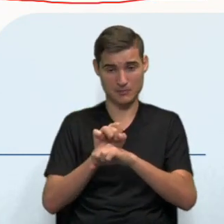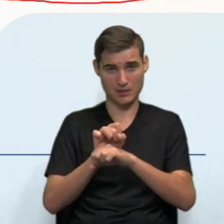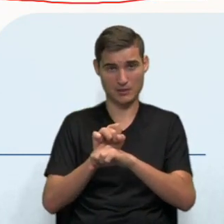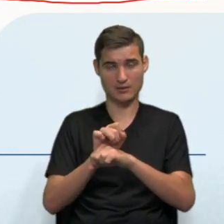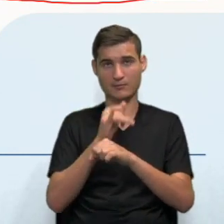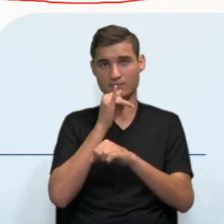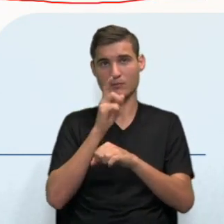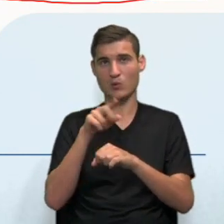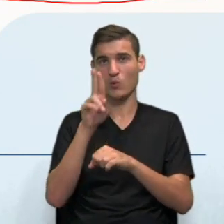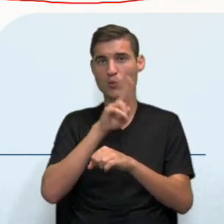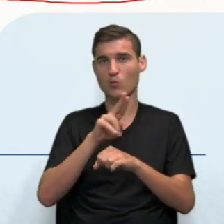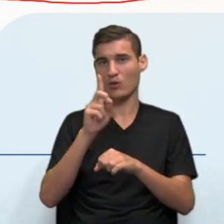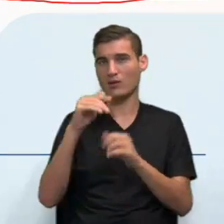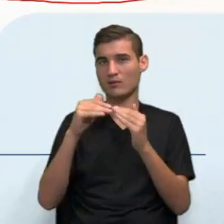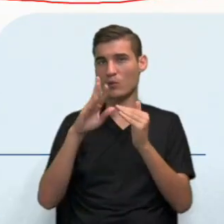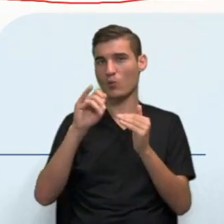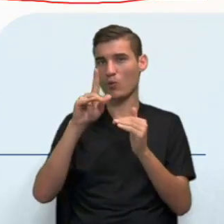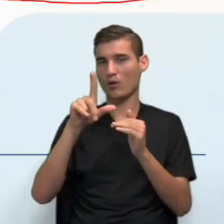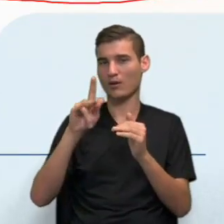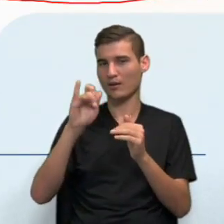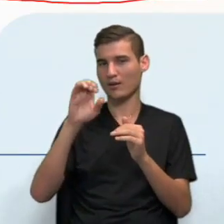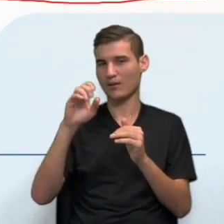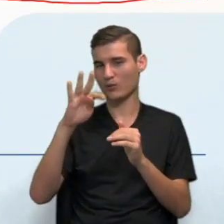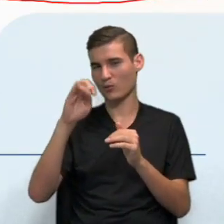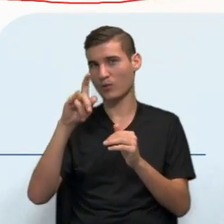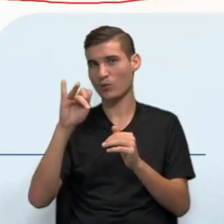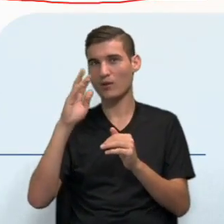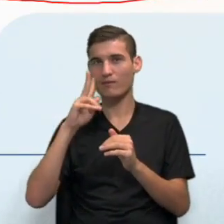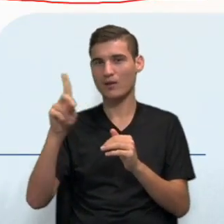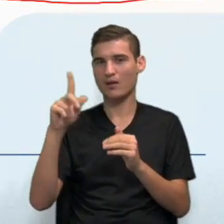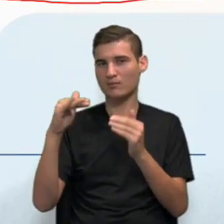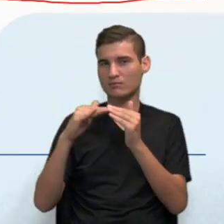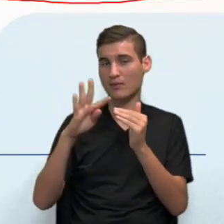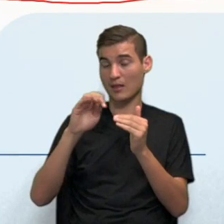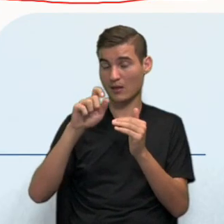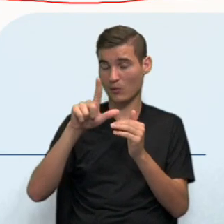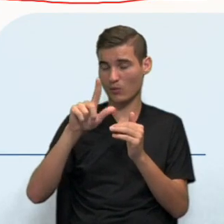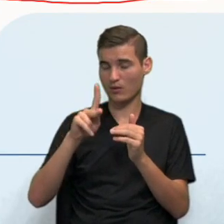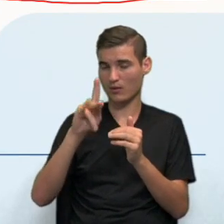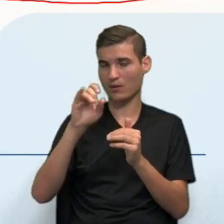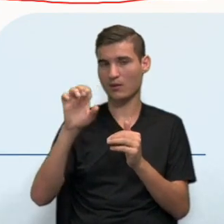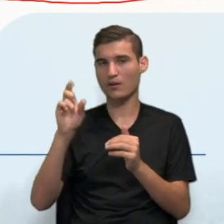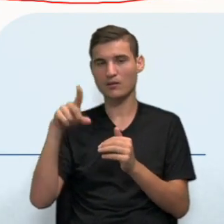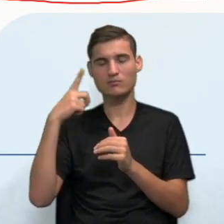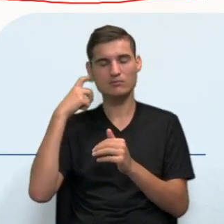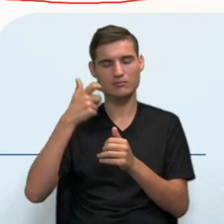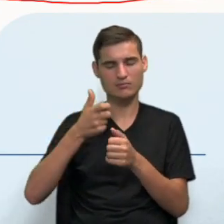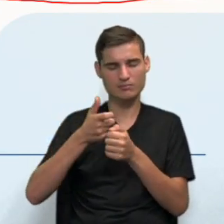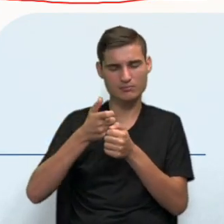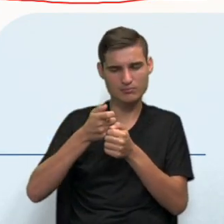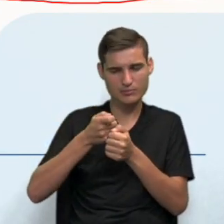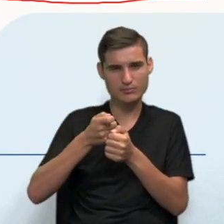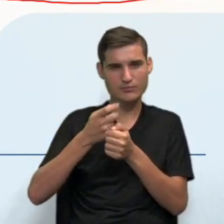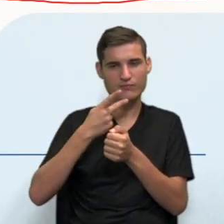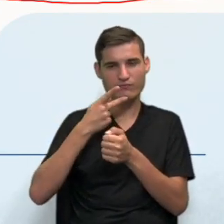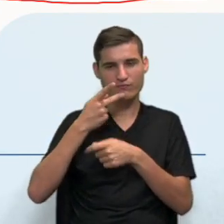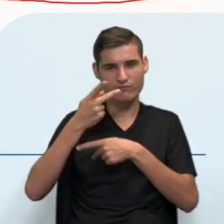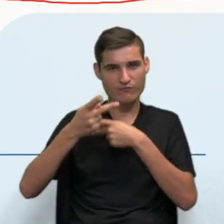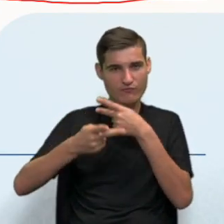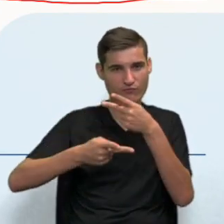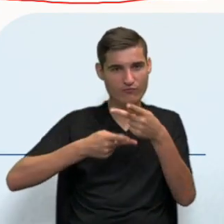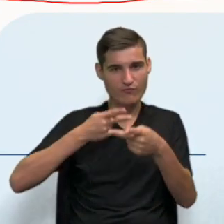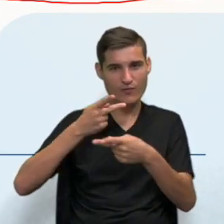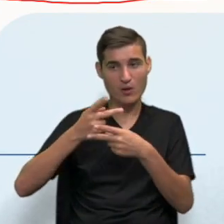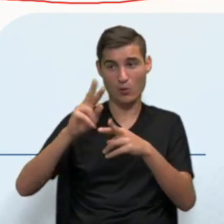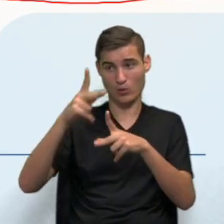você está utilizando um aparelho desse, você tem que apertar um botão. Aí vai fazer um barulho. Depois desse barulho feito, você fala. O cara que vai